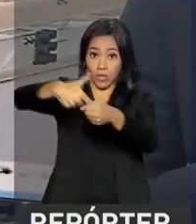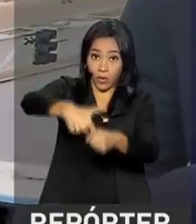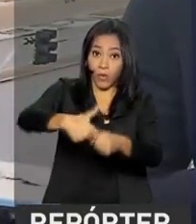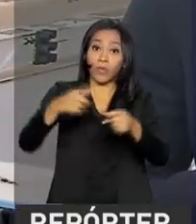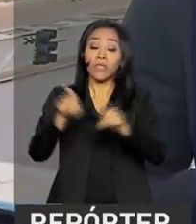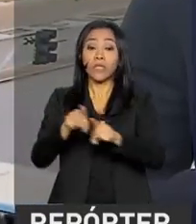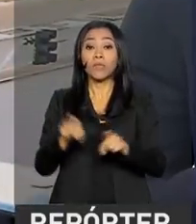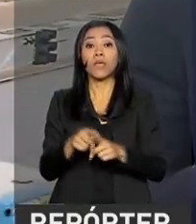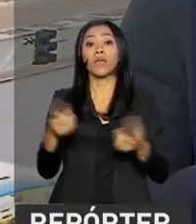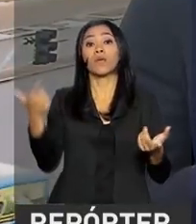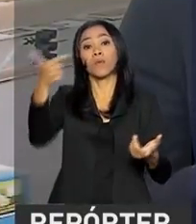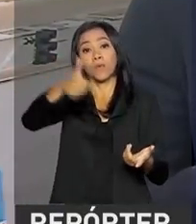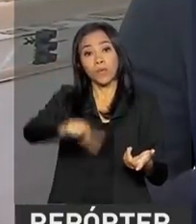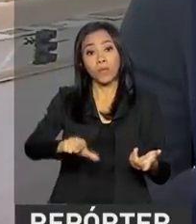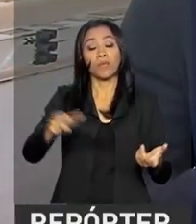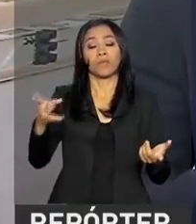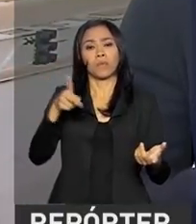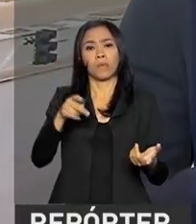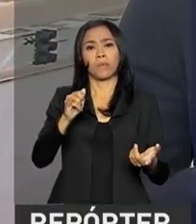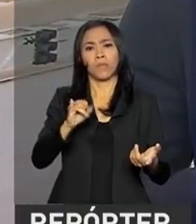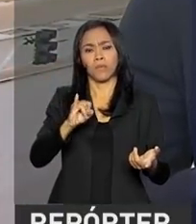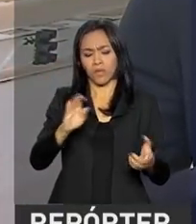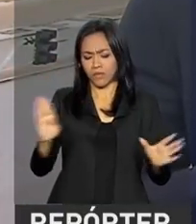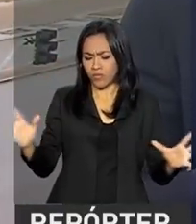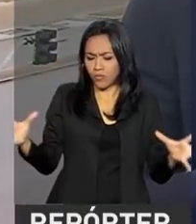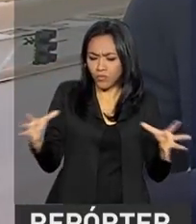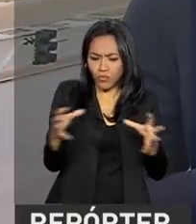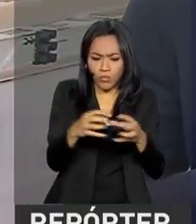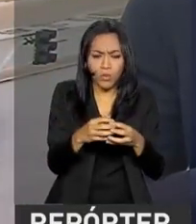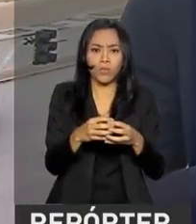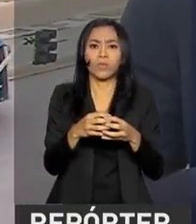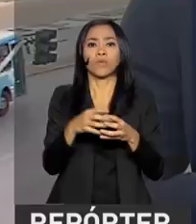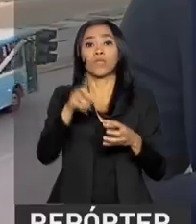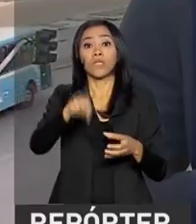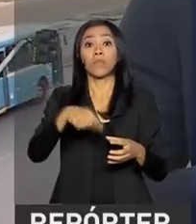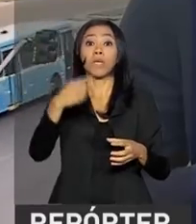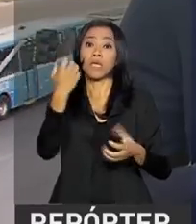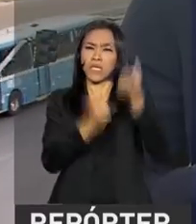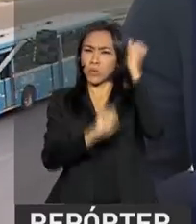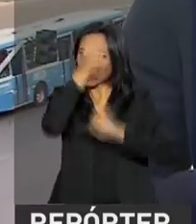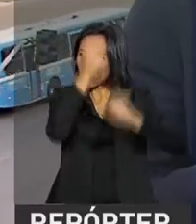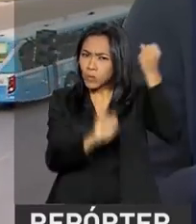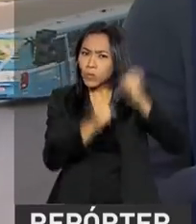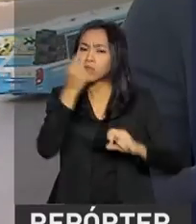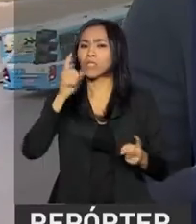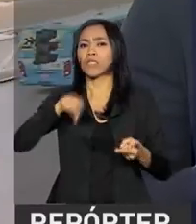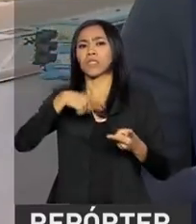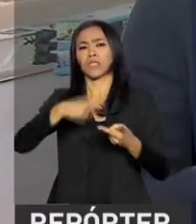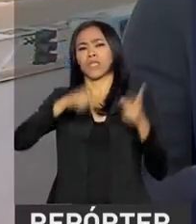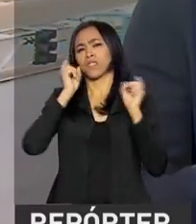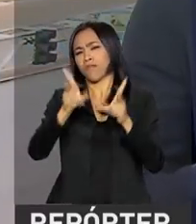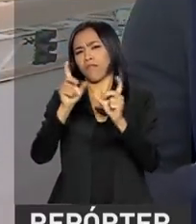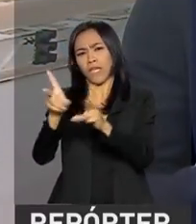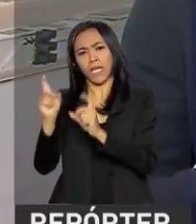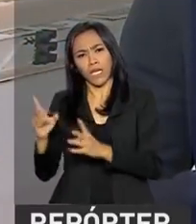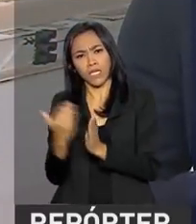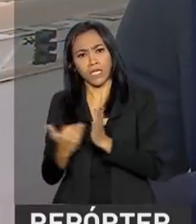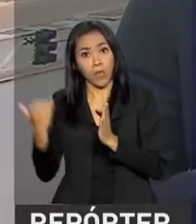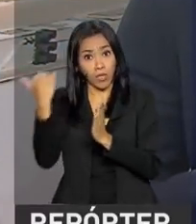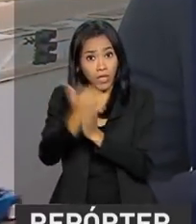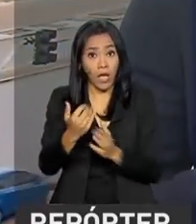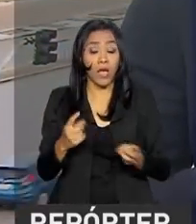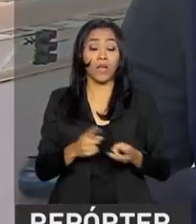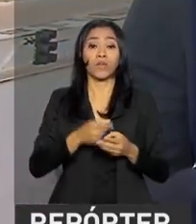soma de toda a riqueza produzida pelo país além da maior produção industrial das vendas de bens e serviços das